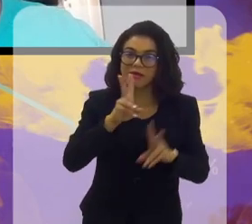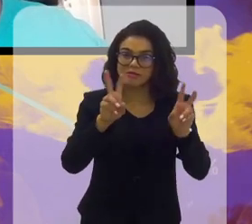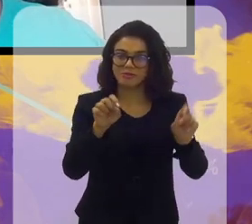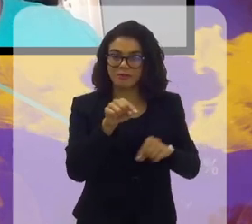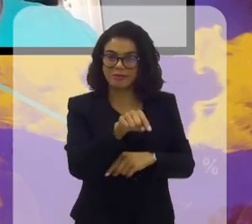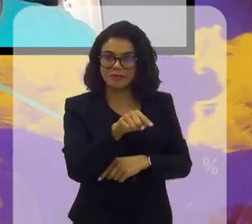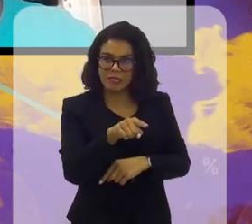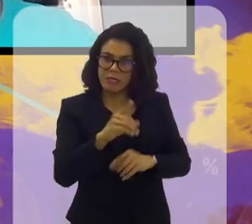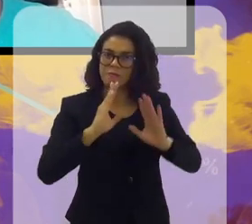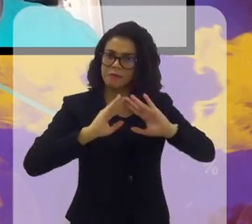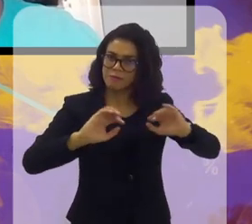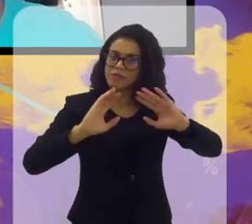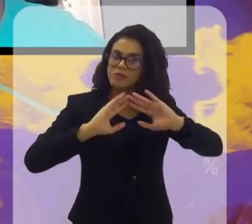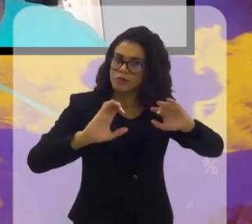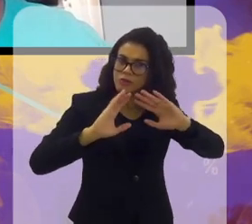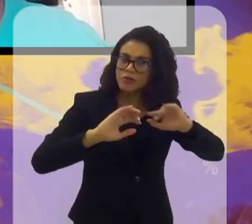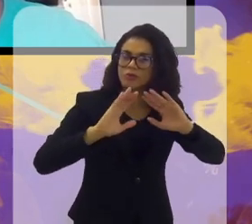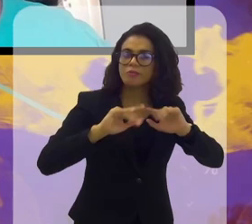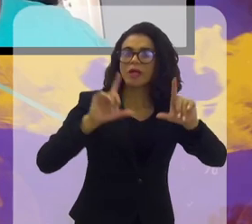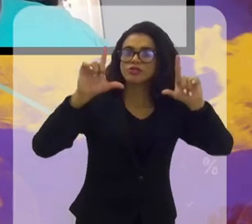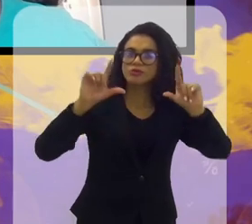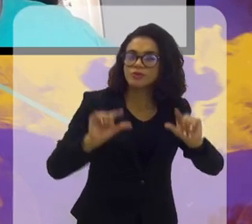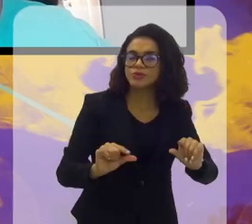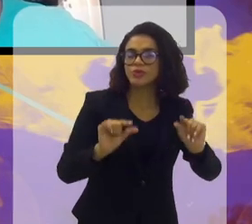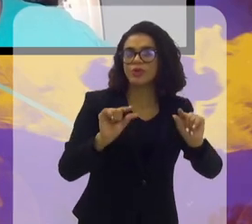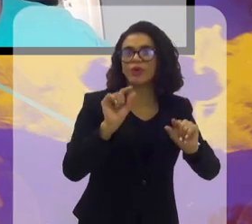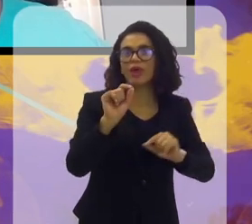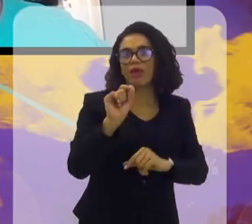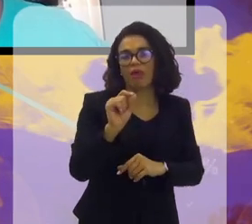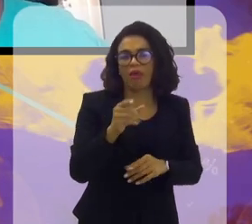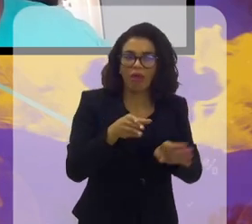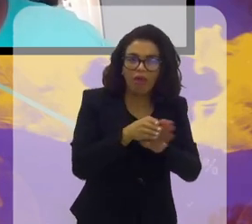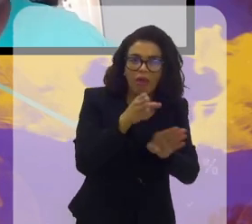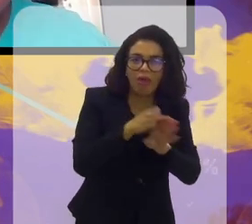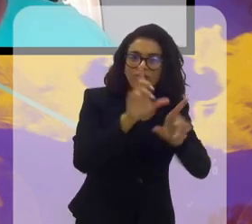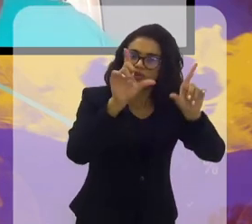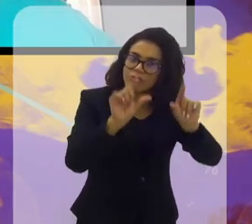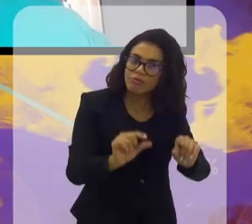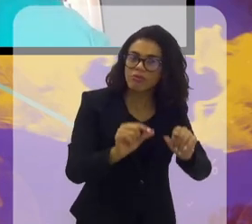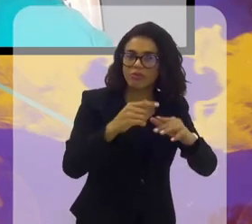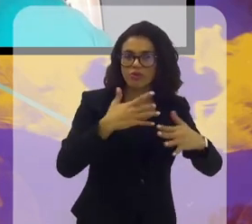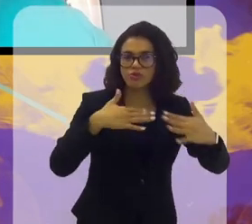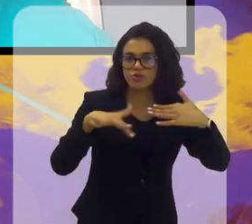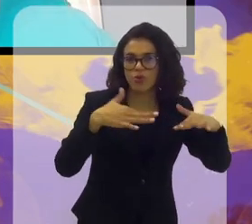e houve solicitação para que houvesse uma diminuição do número de jogos, que não houvesse